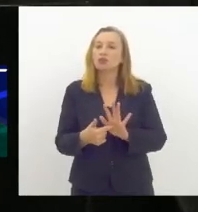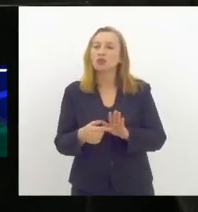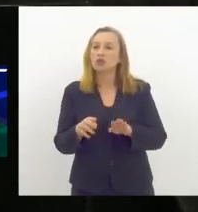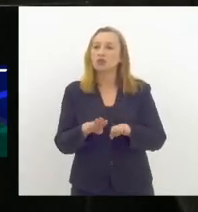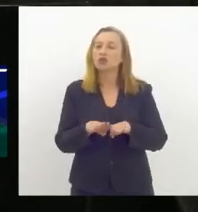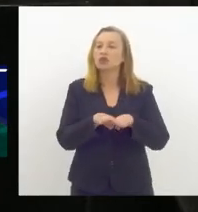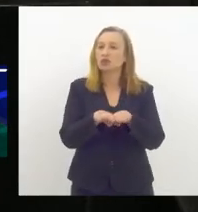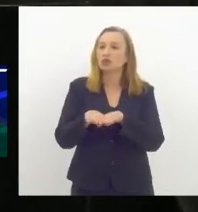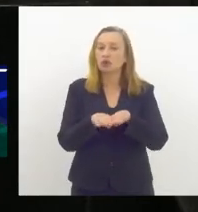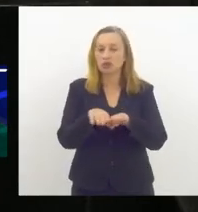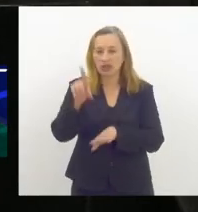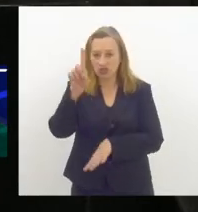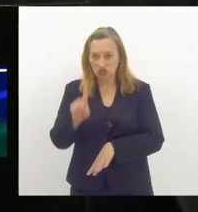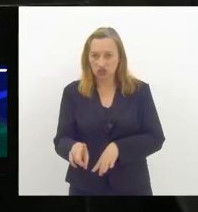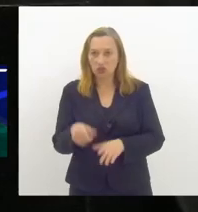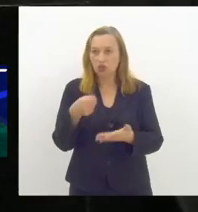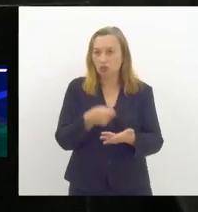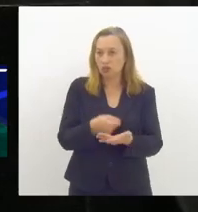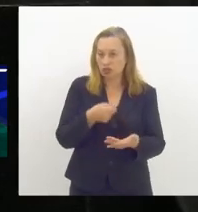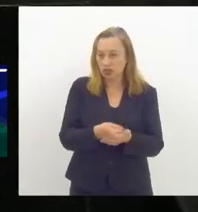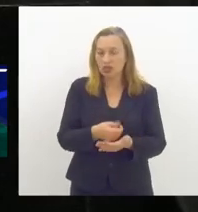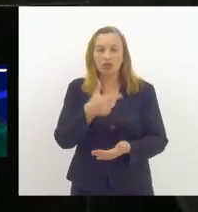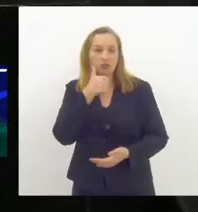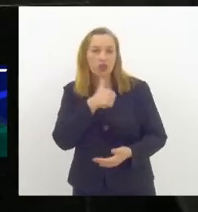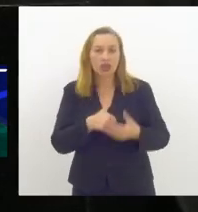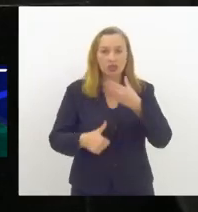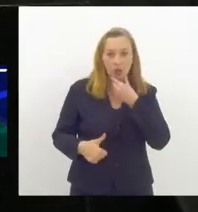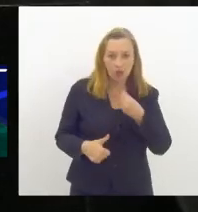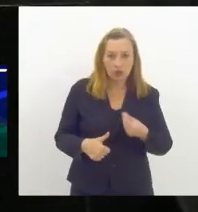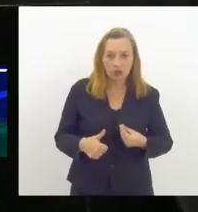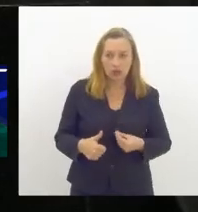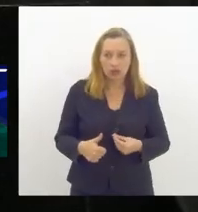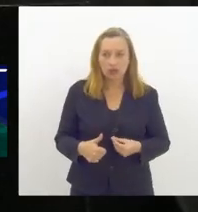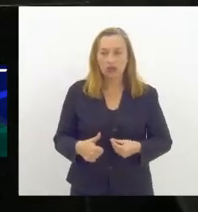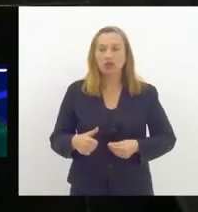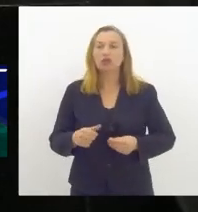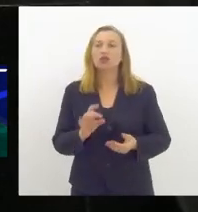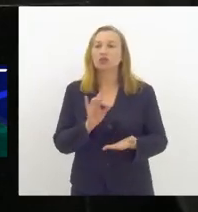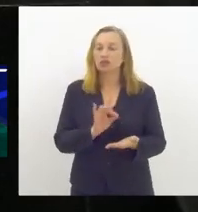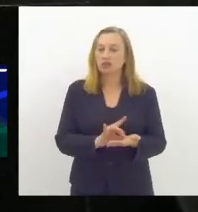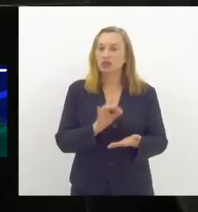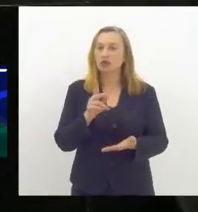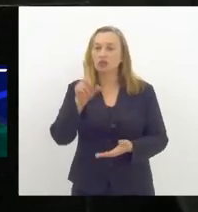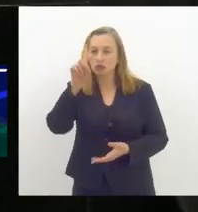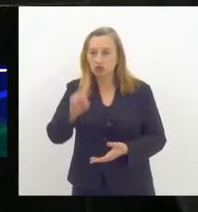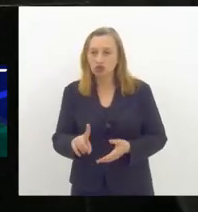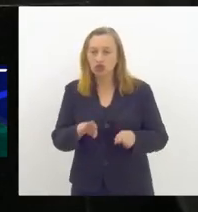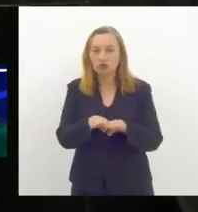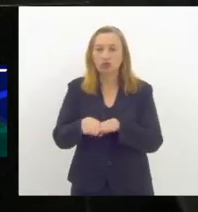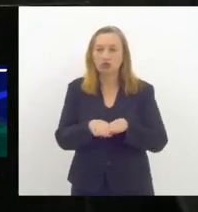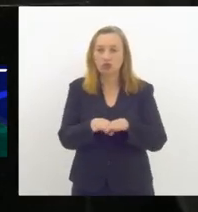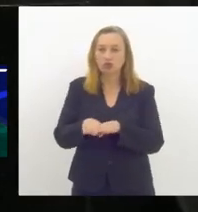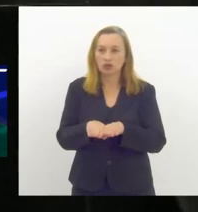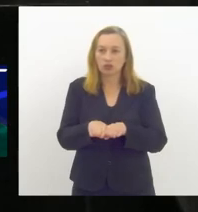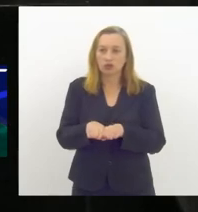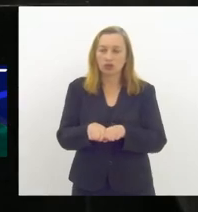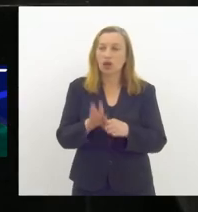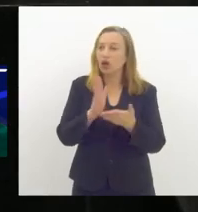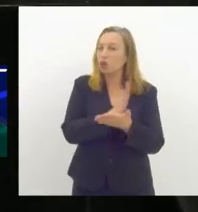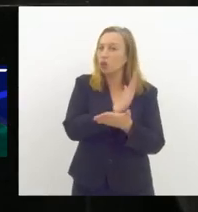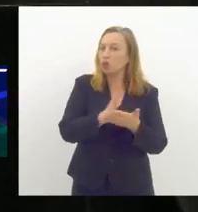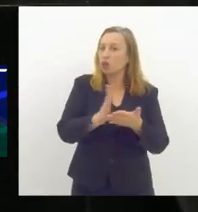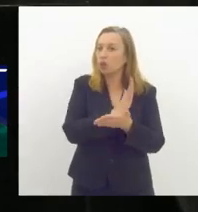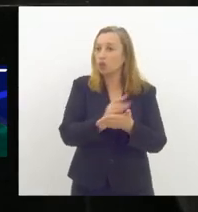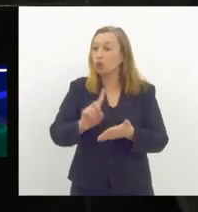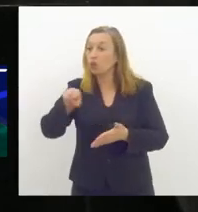igualdade de direitos e obrigações entre homens e mulheres e para reafirmar o direito dessa igualdade trás em